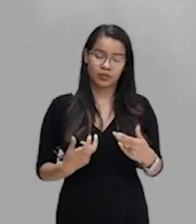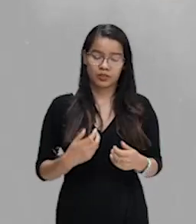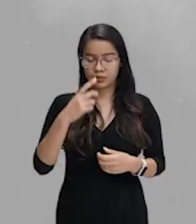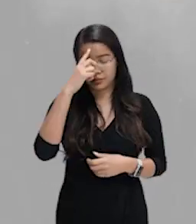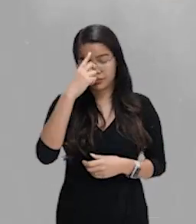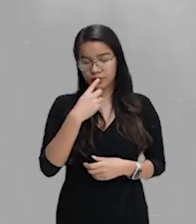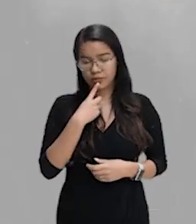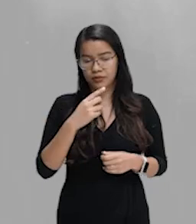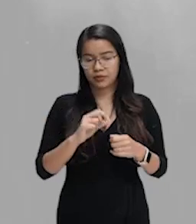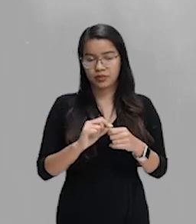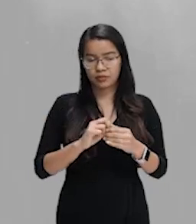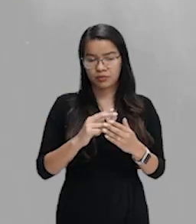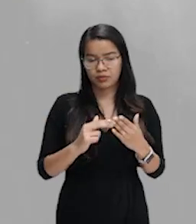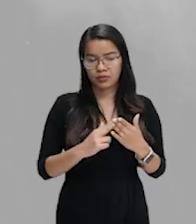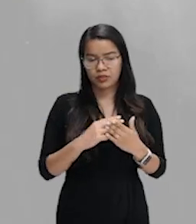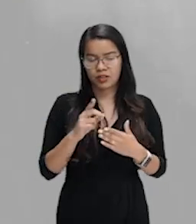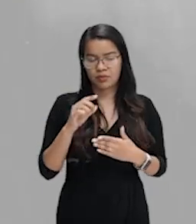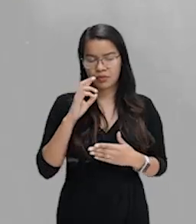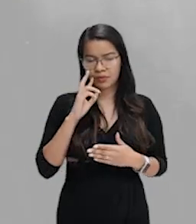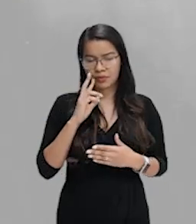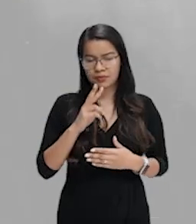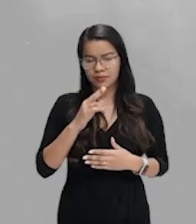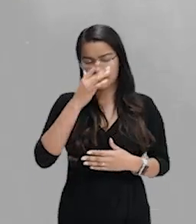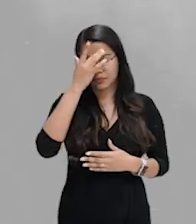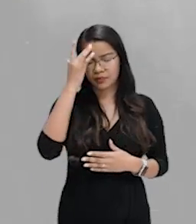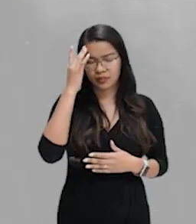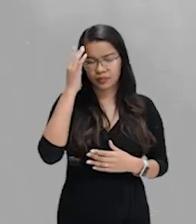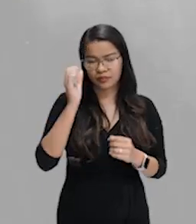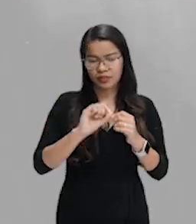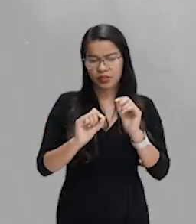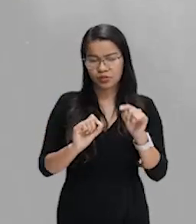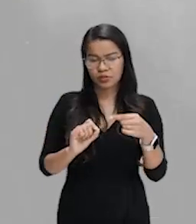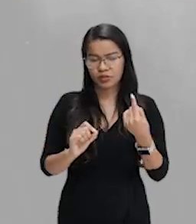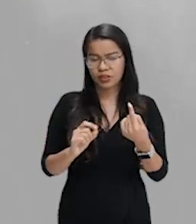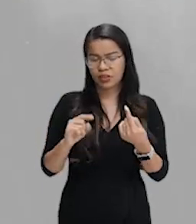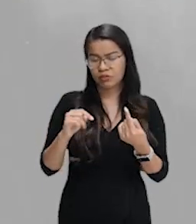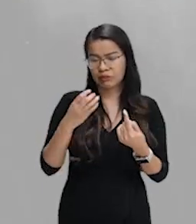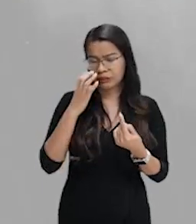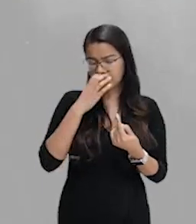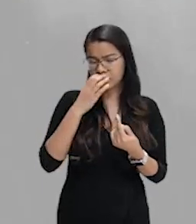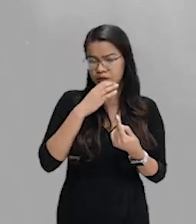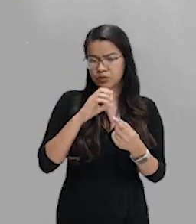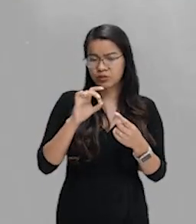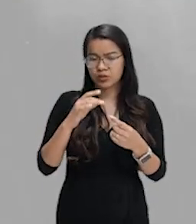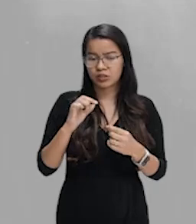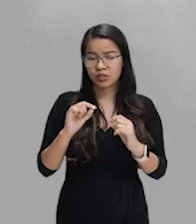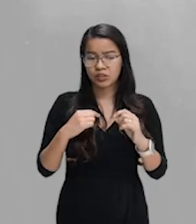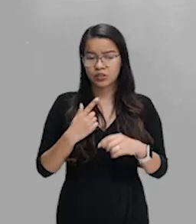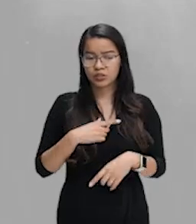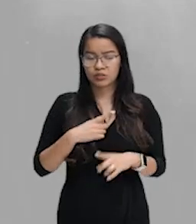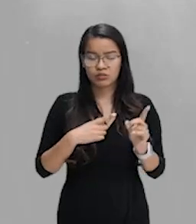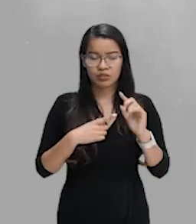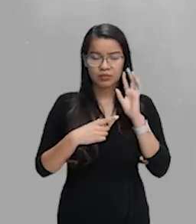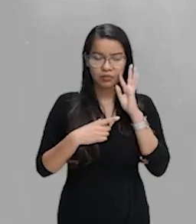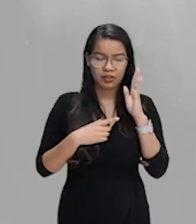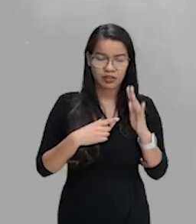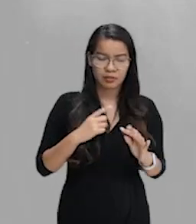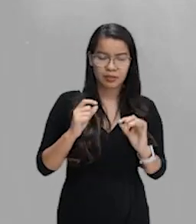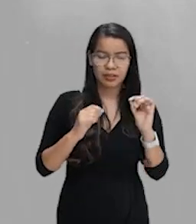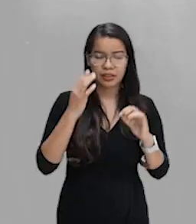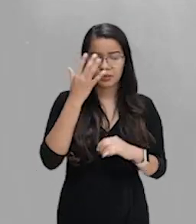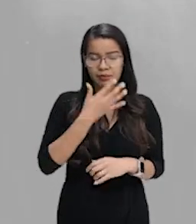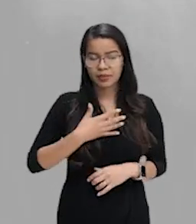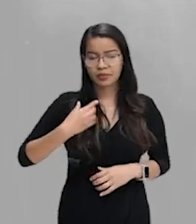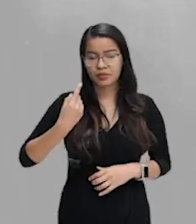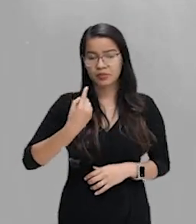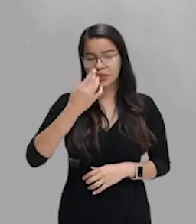Ele faz um garrancho, ele diz, é uma pessoa. Ele faz outro grafismo, ele diz, é um cachorro. Só que a gente não imagina que a cabeça de uma